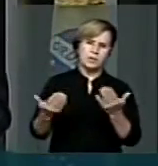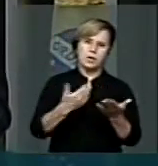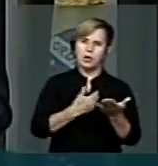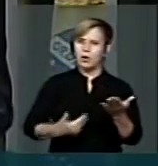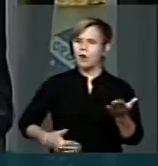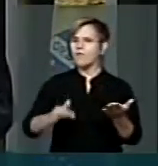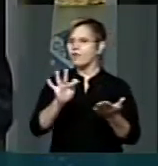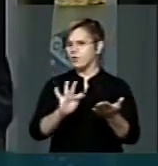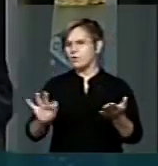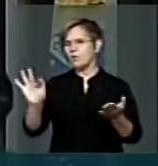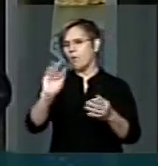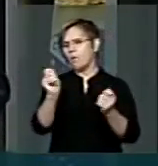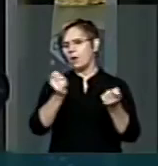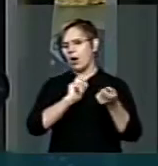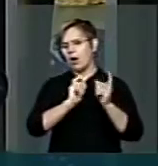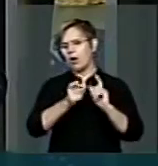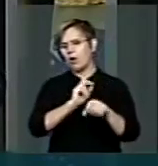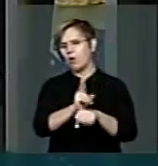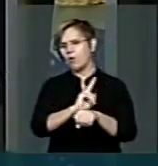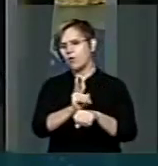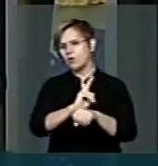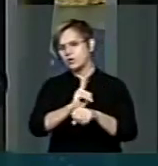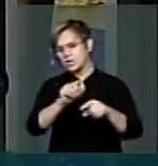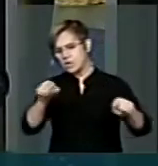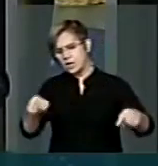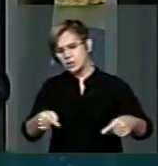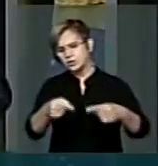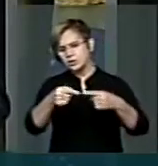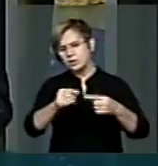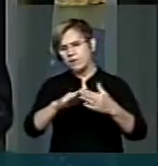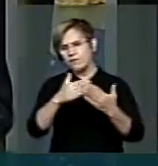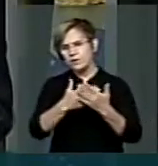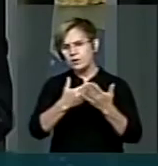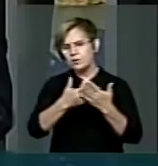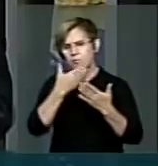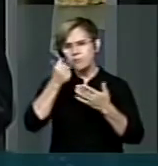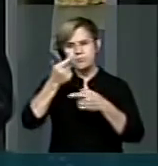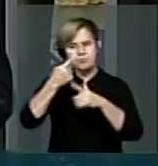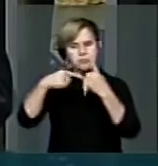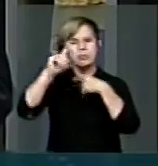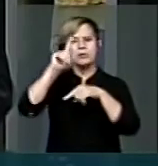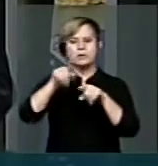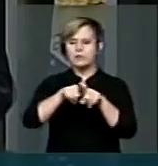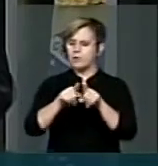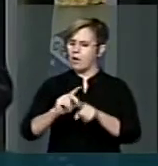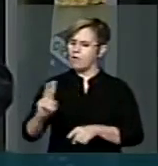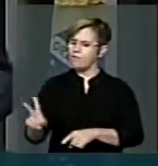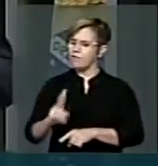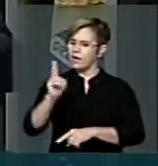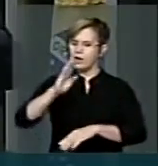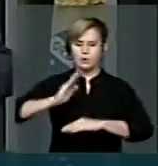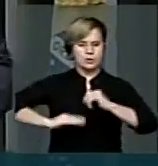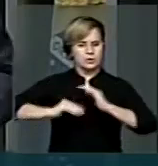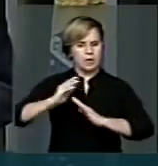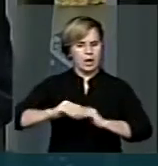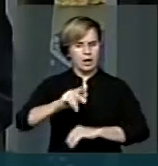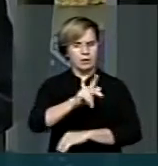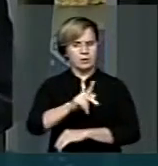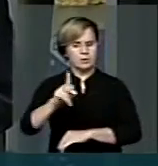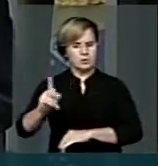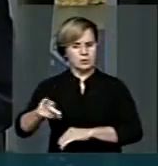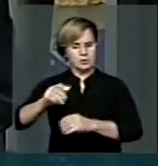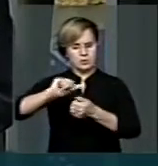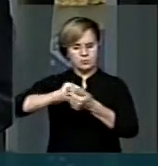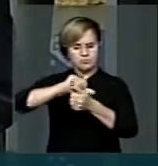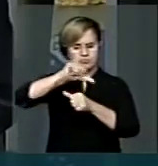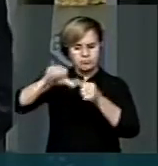federal coordenar um enfrentamento a esse desafio com a revalorização da carreira docente, com a reestruturação da carreira